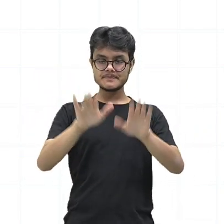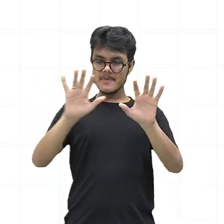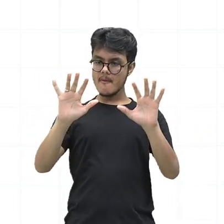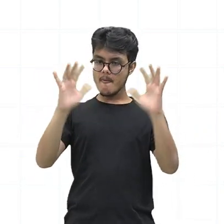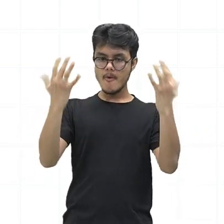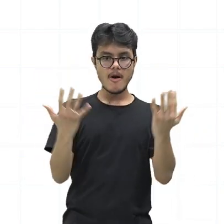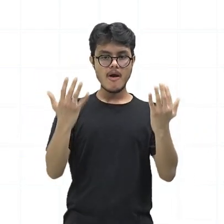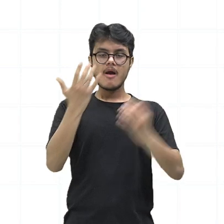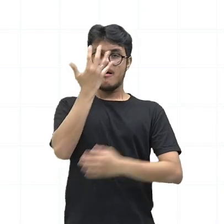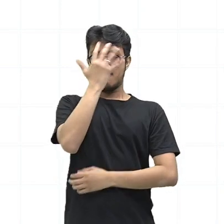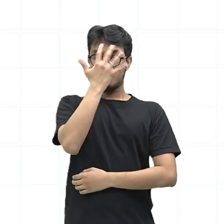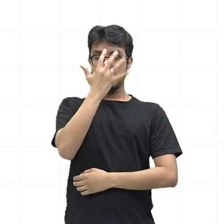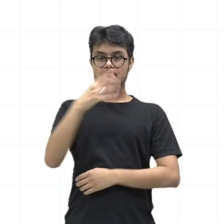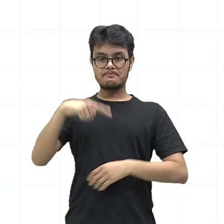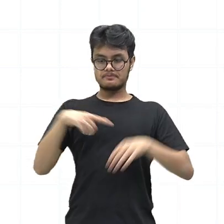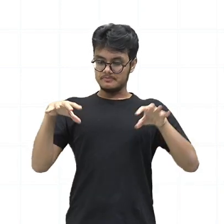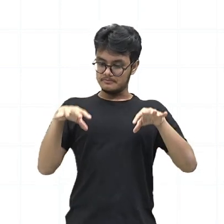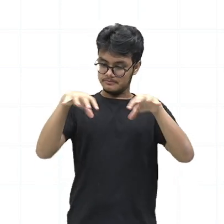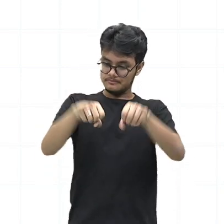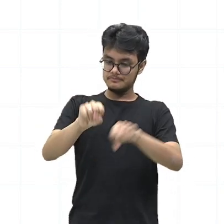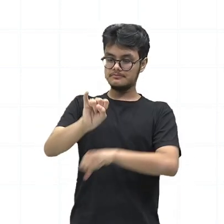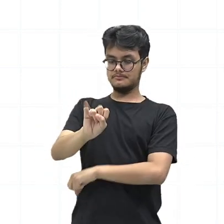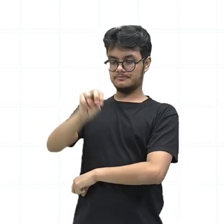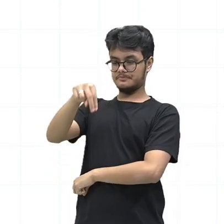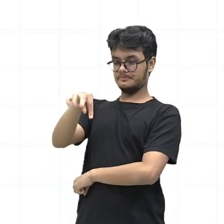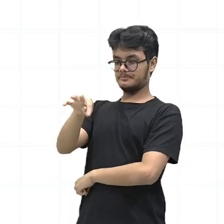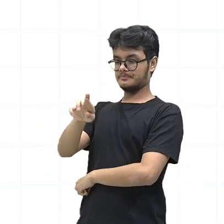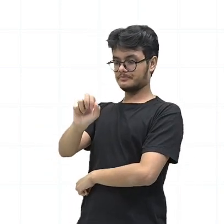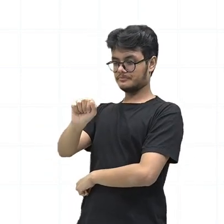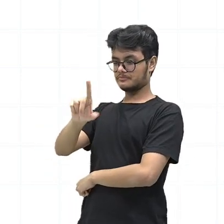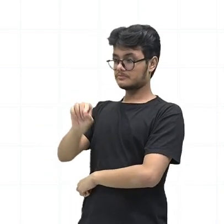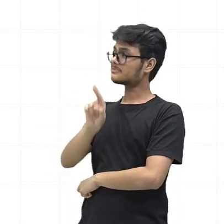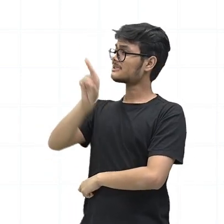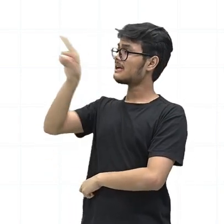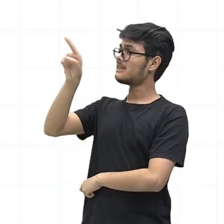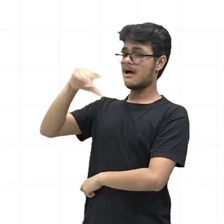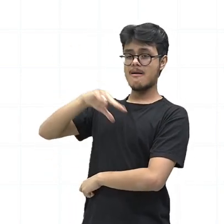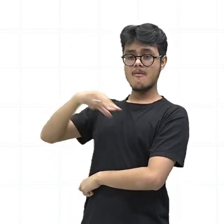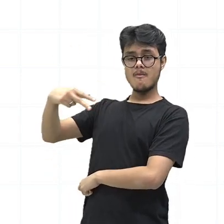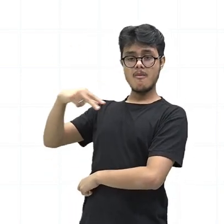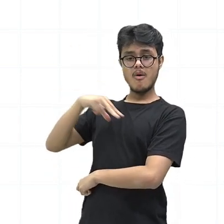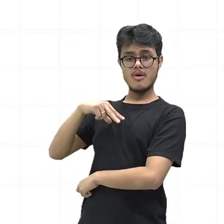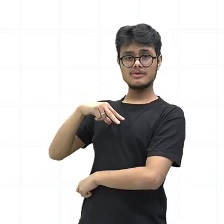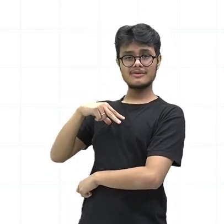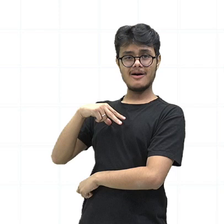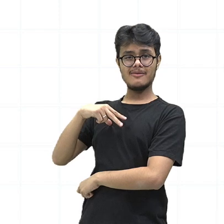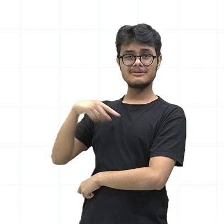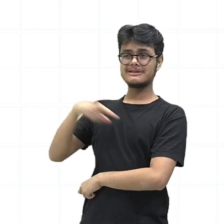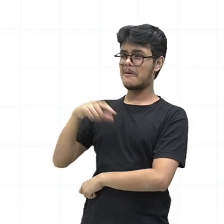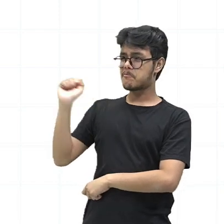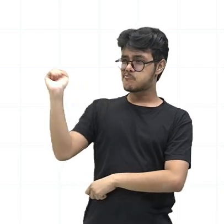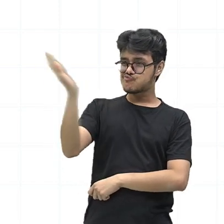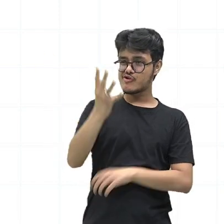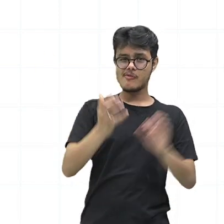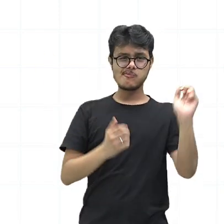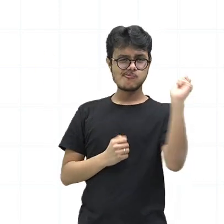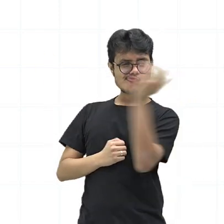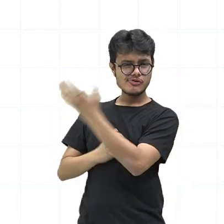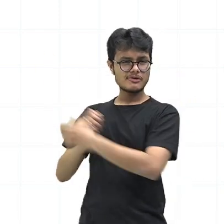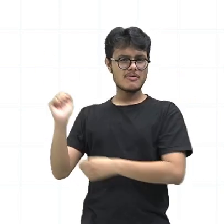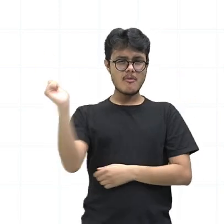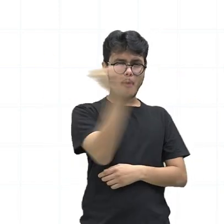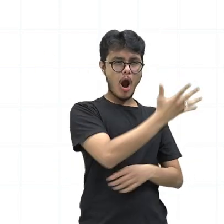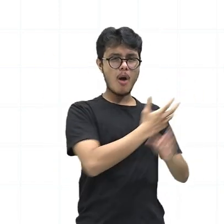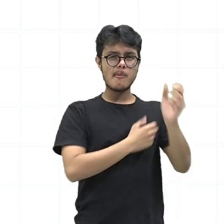foi o entrudo, que acontecia naquela época em Portugal, durante o qual as pessoas jogavam uma nas outras